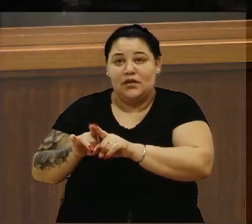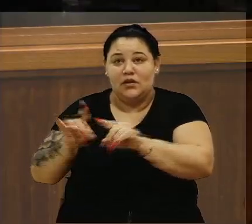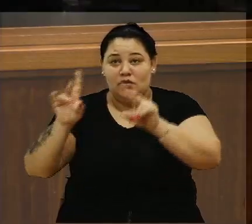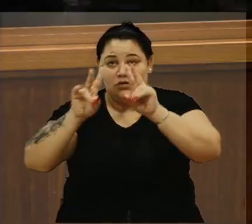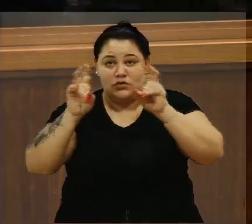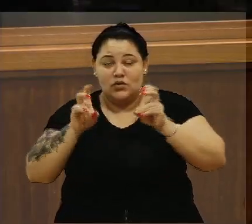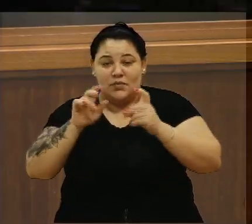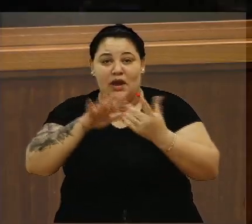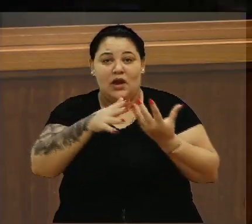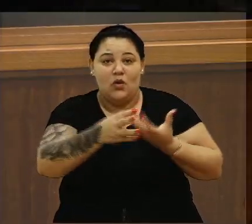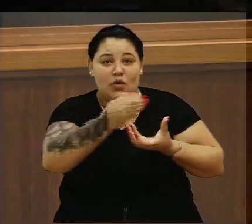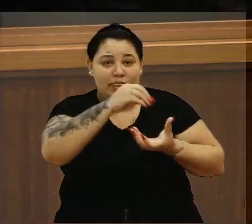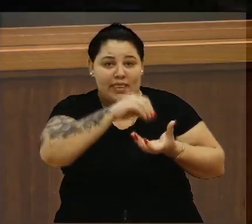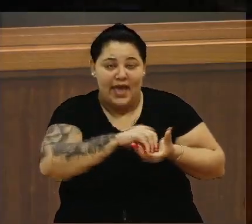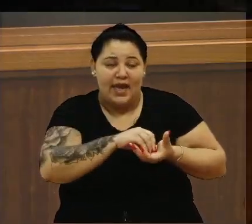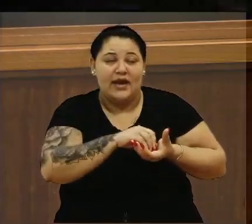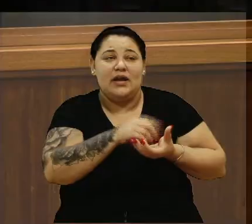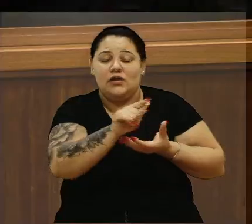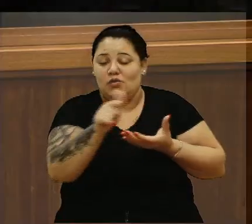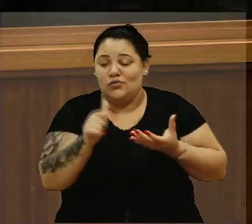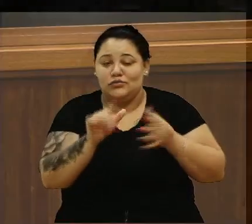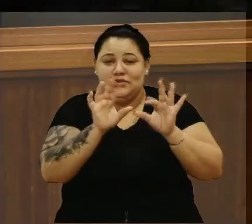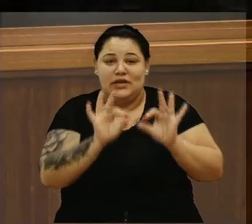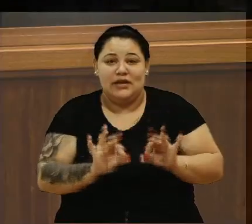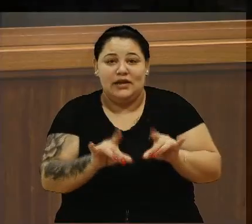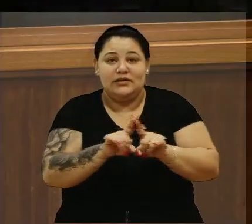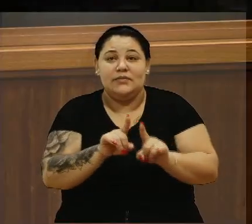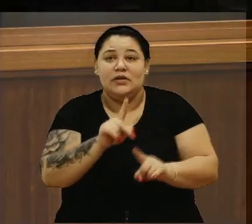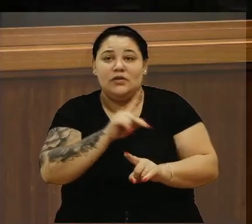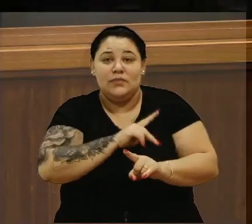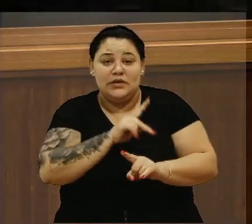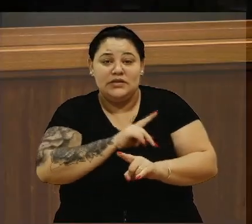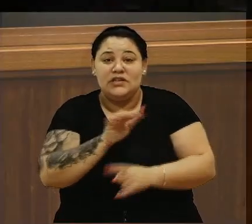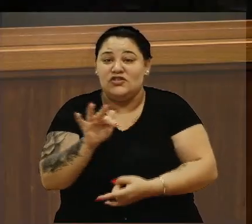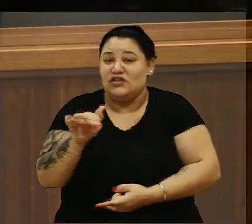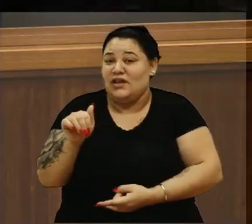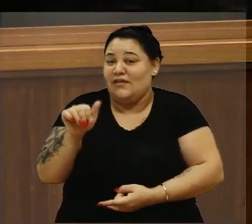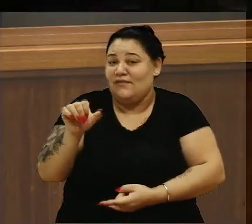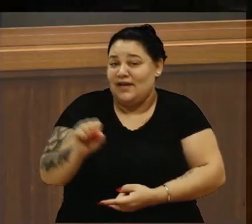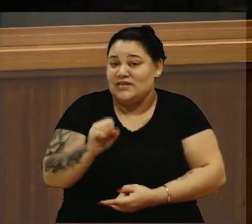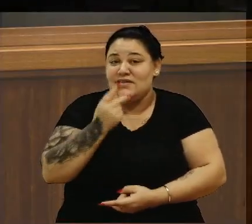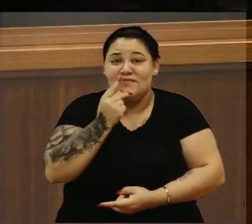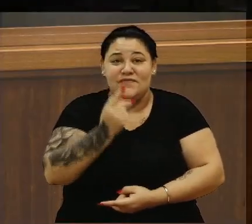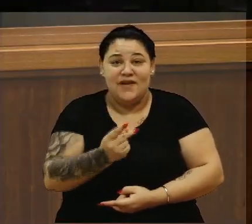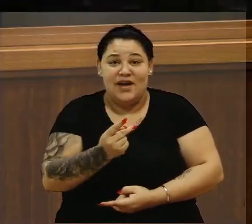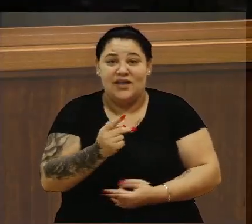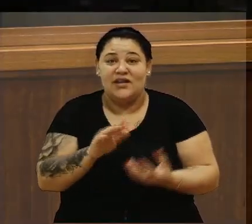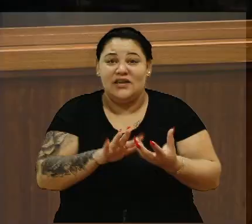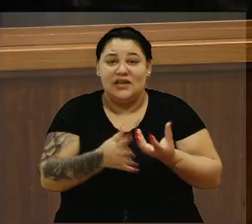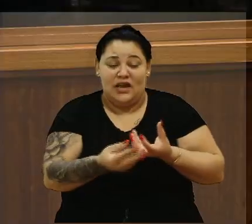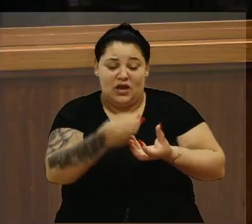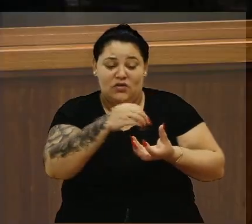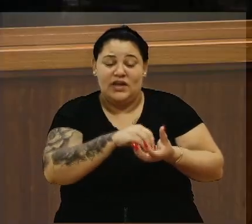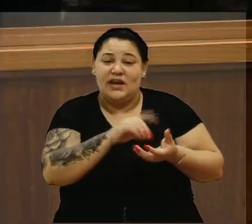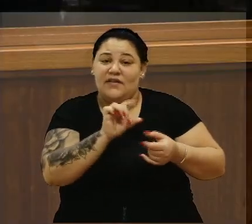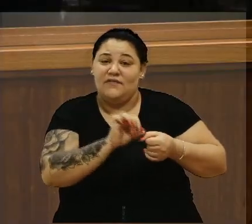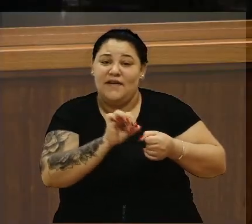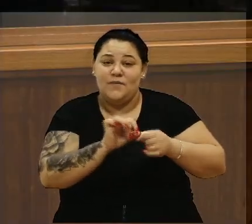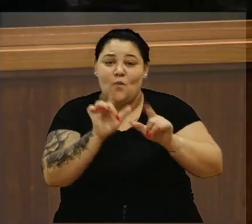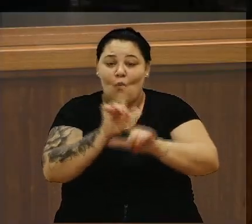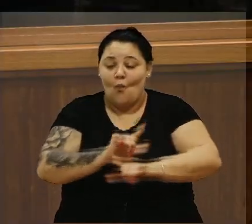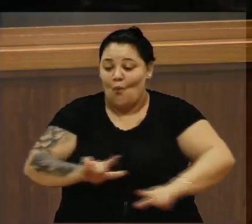a Codeca e outras questões, onde o presidente da FAS fala que a Codeca vem realizando a